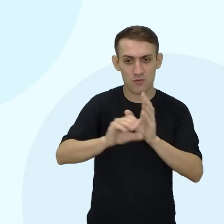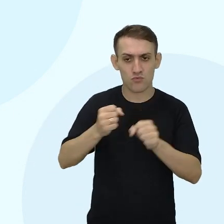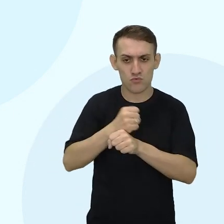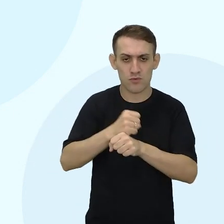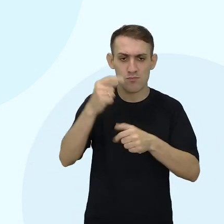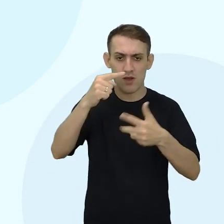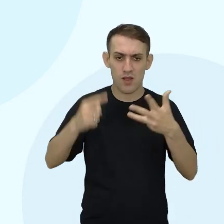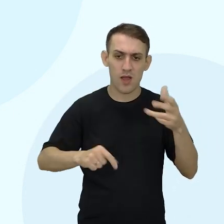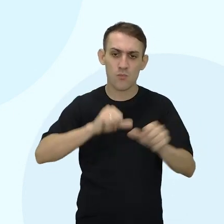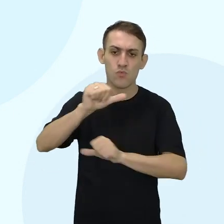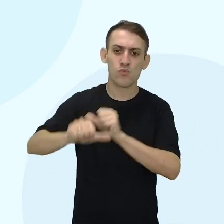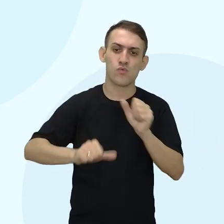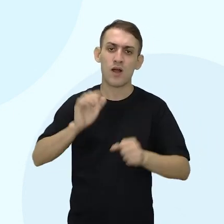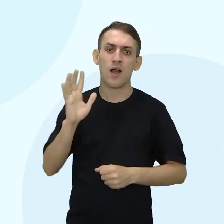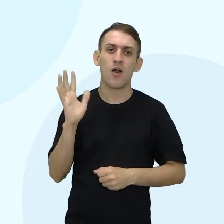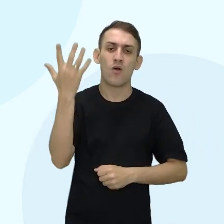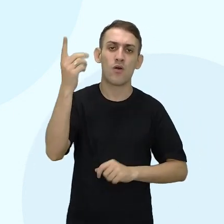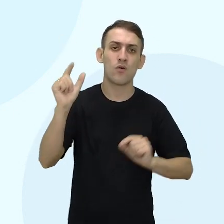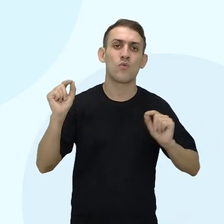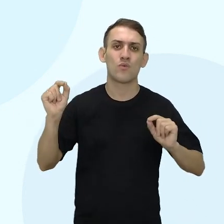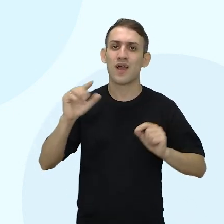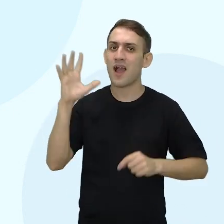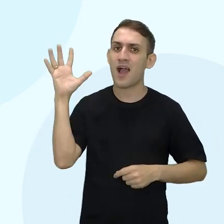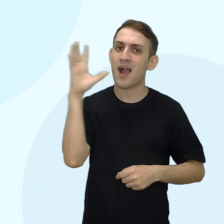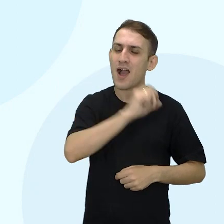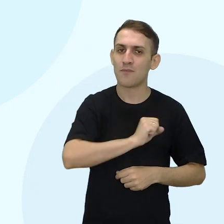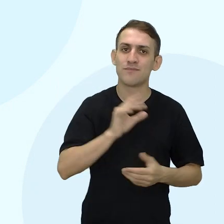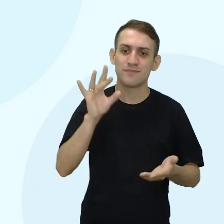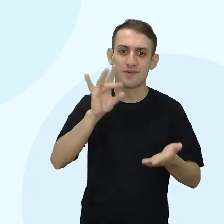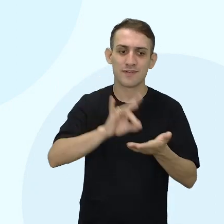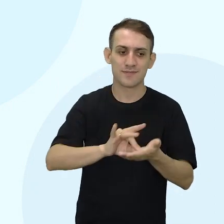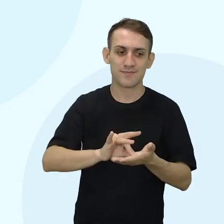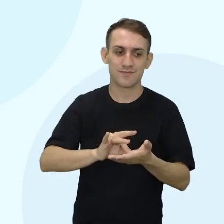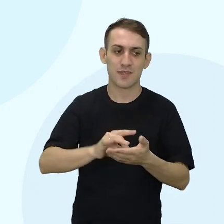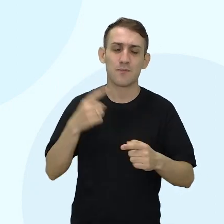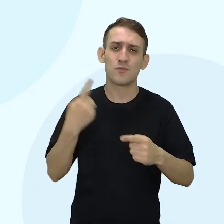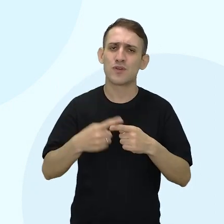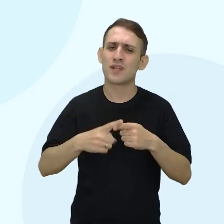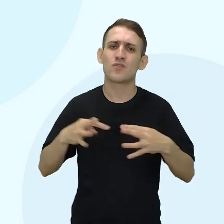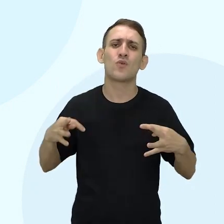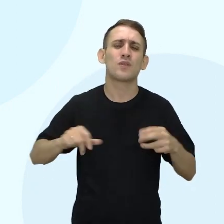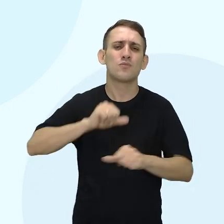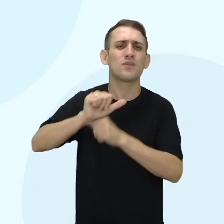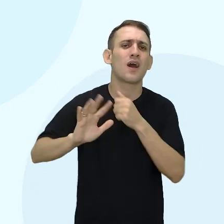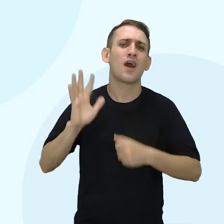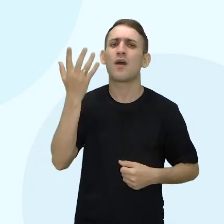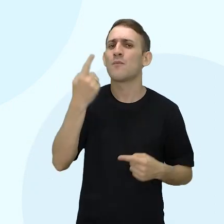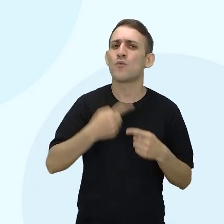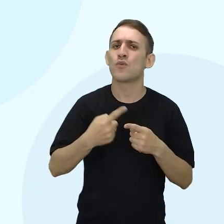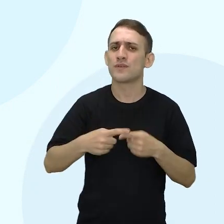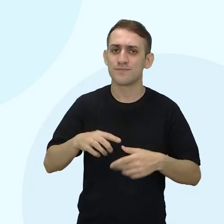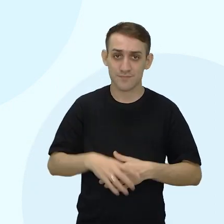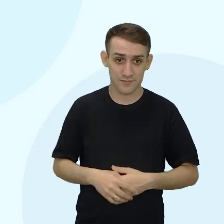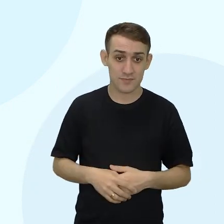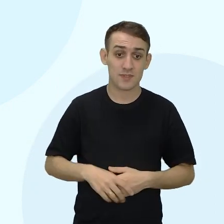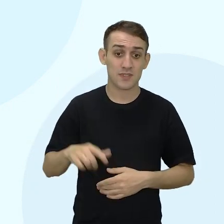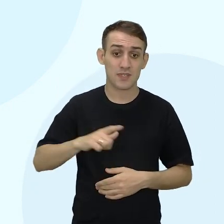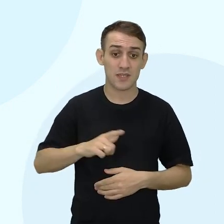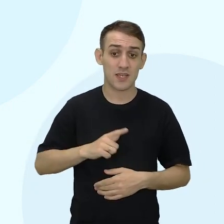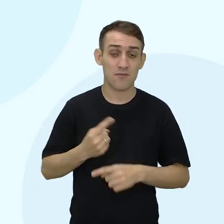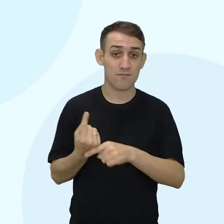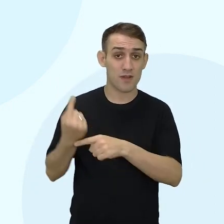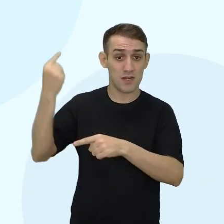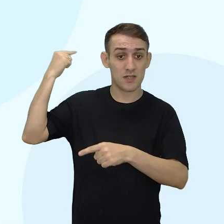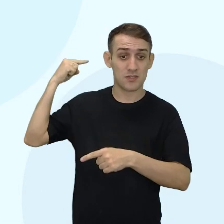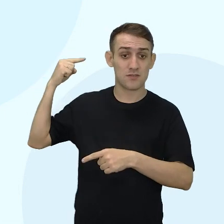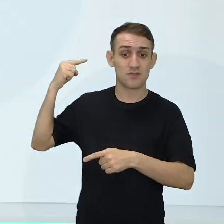as mudanças foram acontecendo aí rapidamente. Porque essas mudanças acontecem no território, desde a